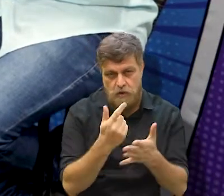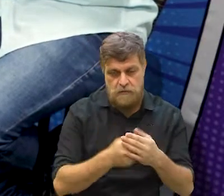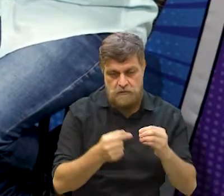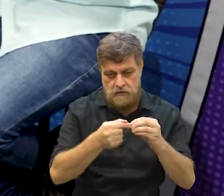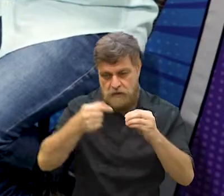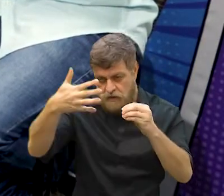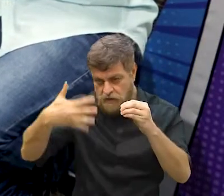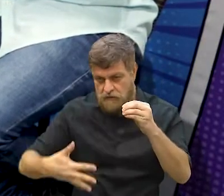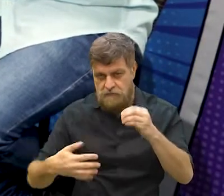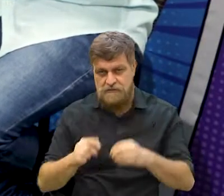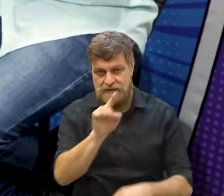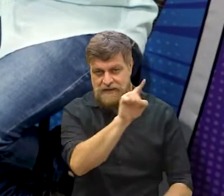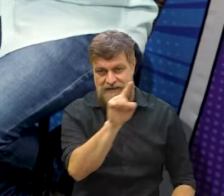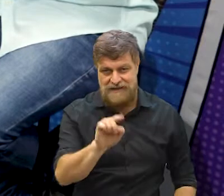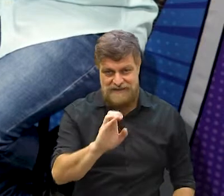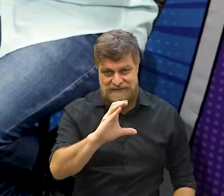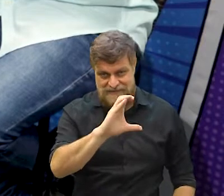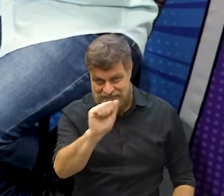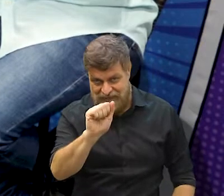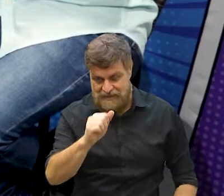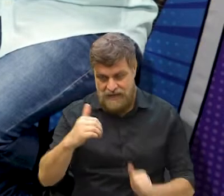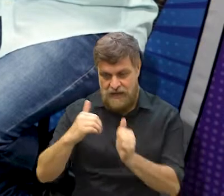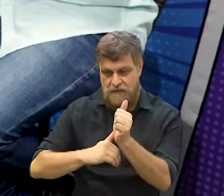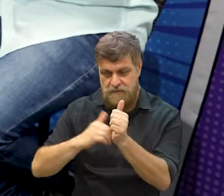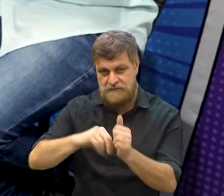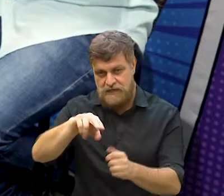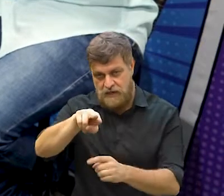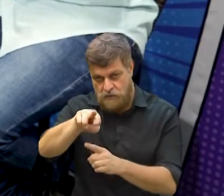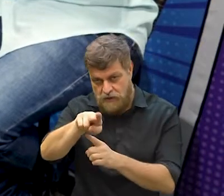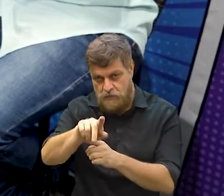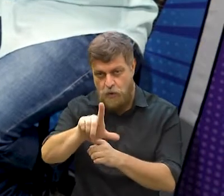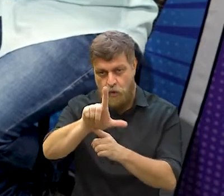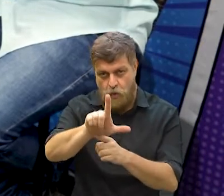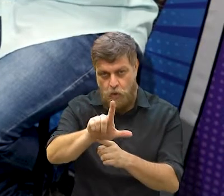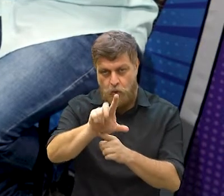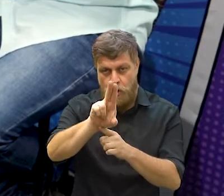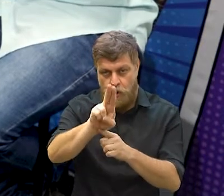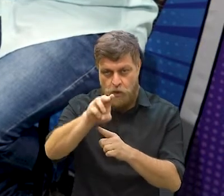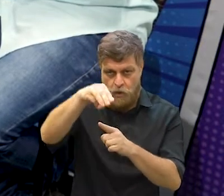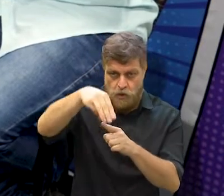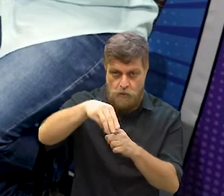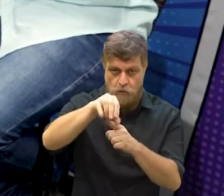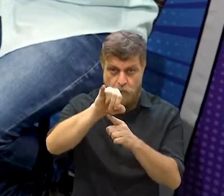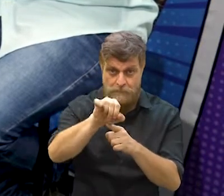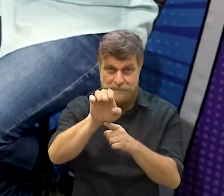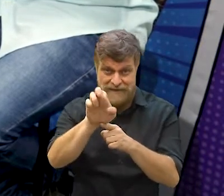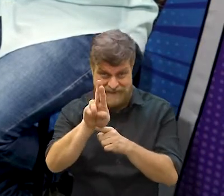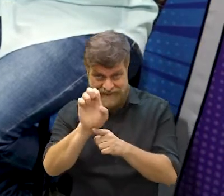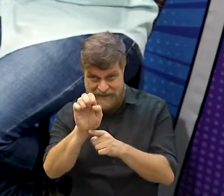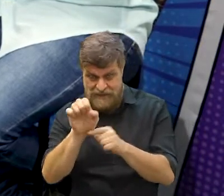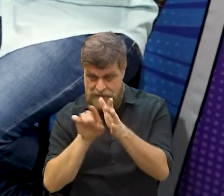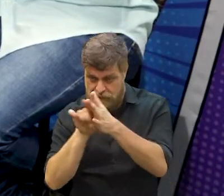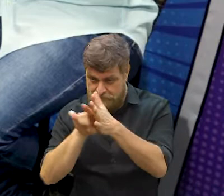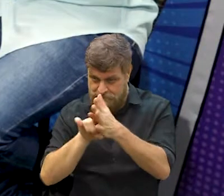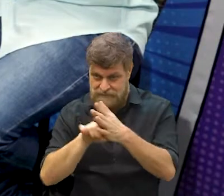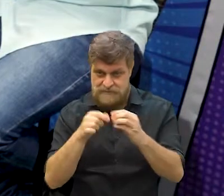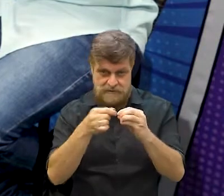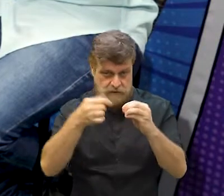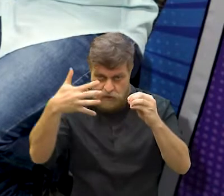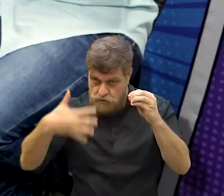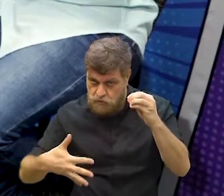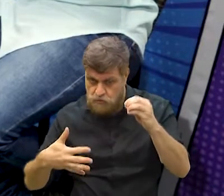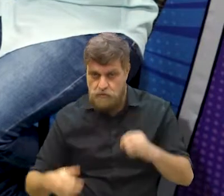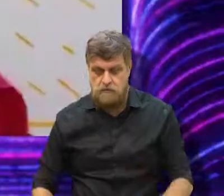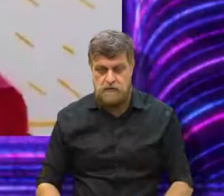compras. Vai lá no Google, escreve Zeca e o Mistério dos Irmãos Lumière e escolha o seu site de preferência,